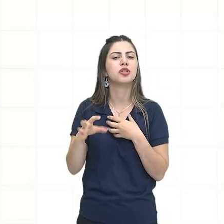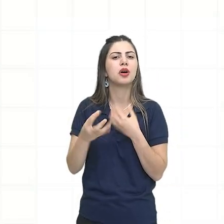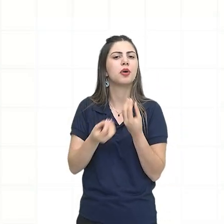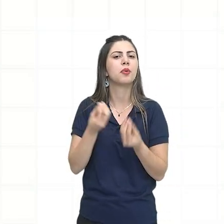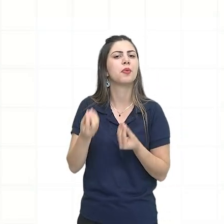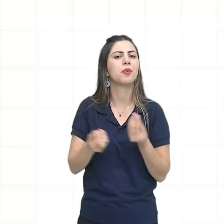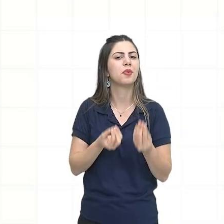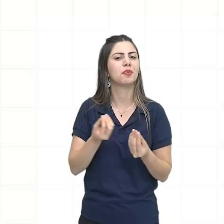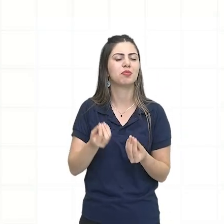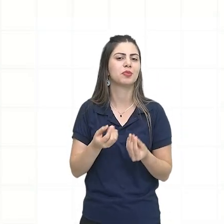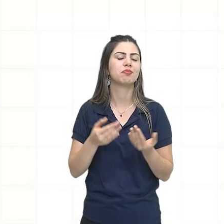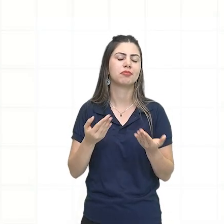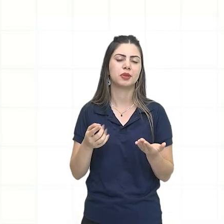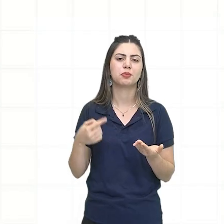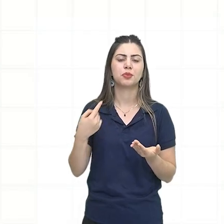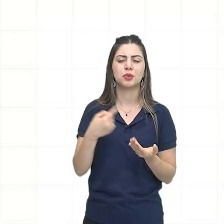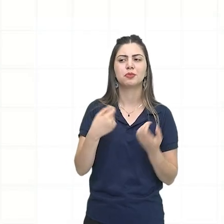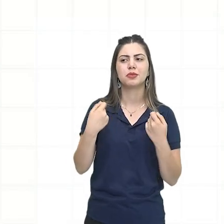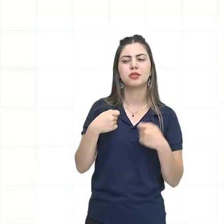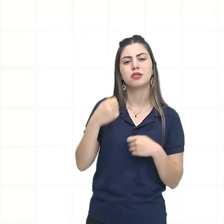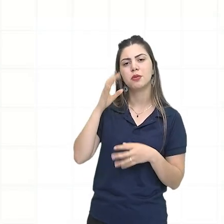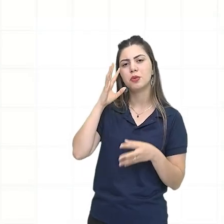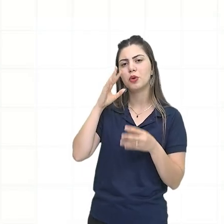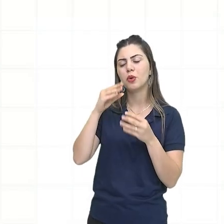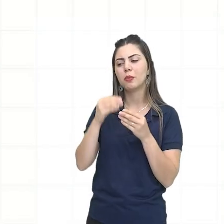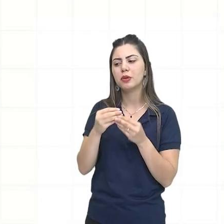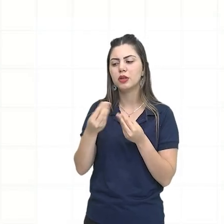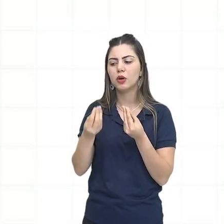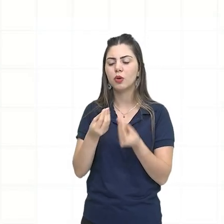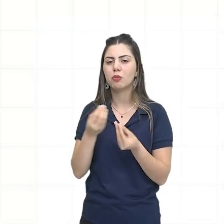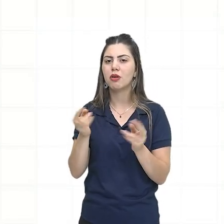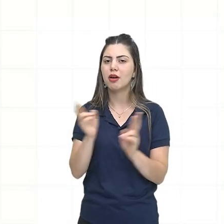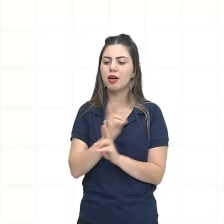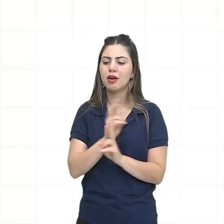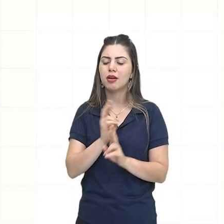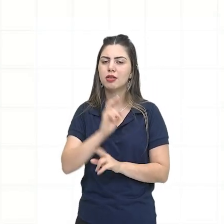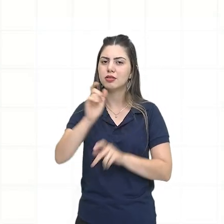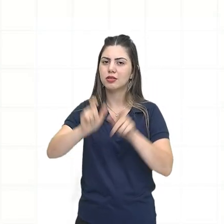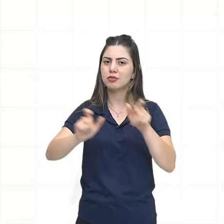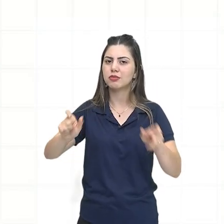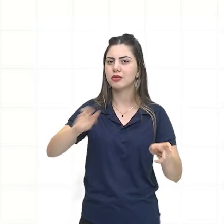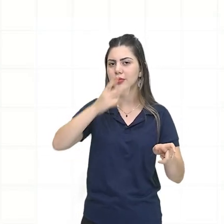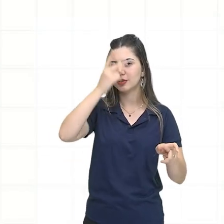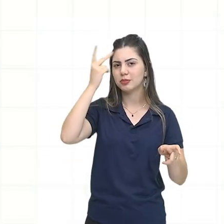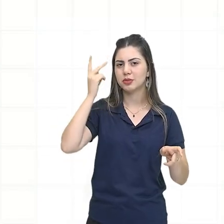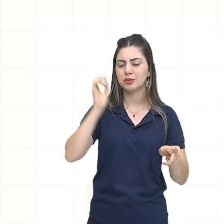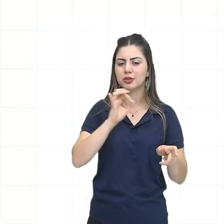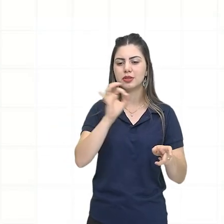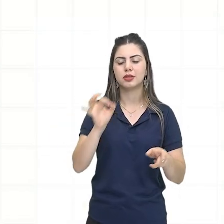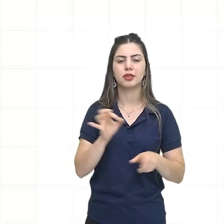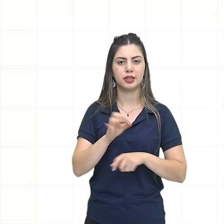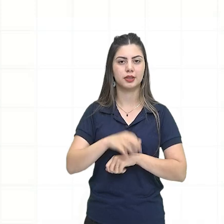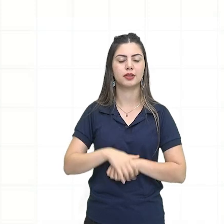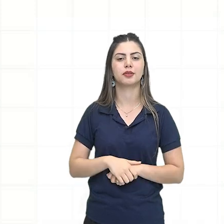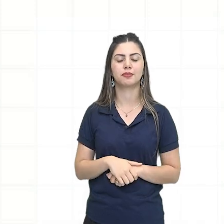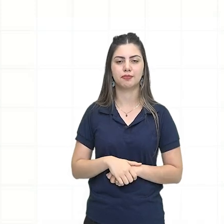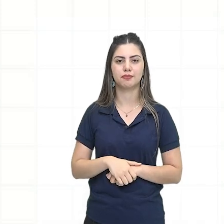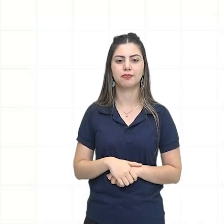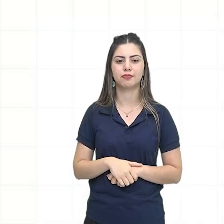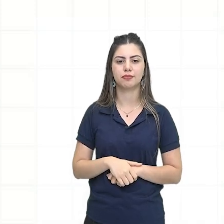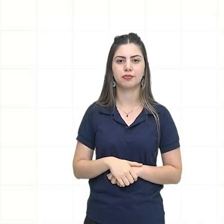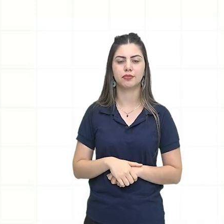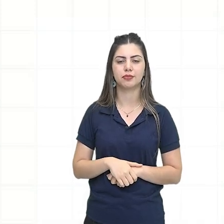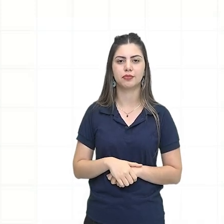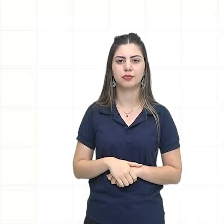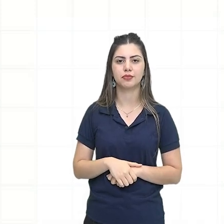dimensão de nós compreendermos as nossas relações com o outro. E eu diria mais o seguinte,